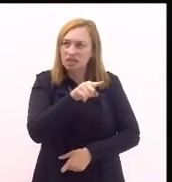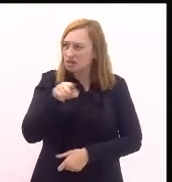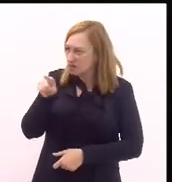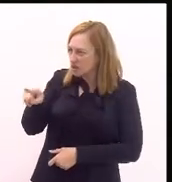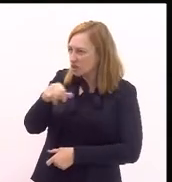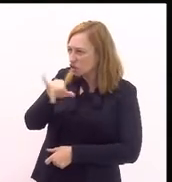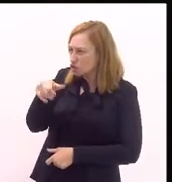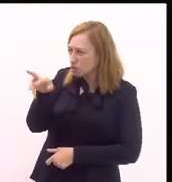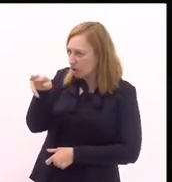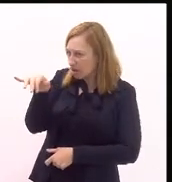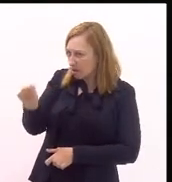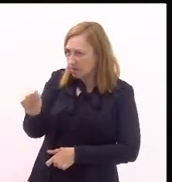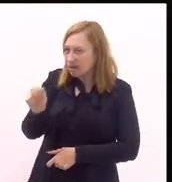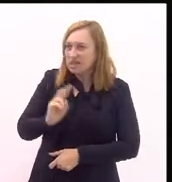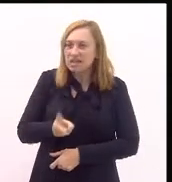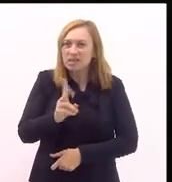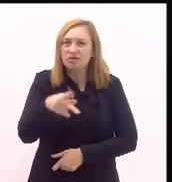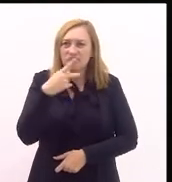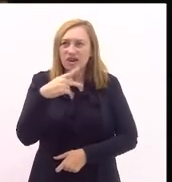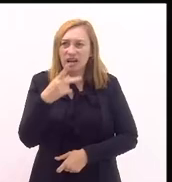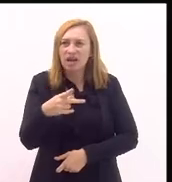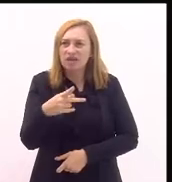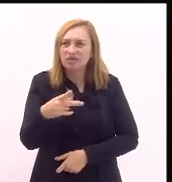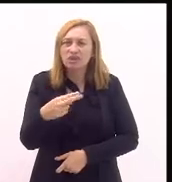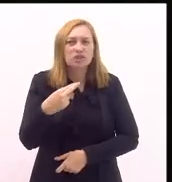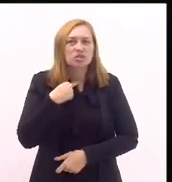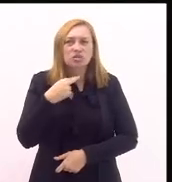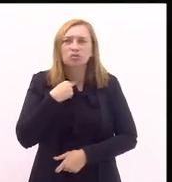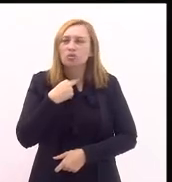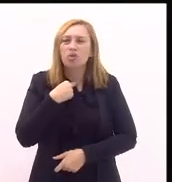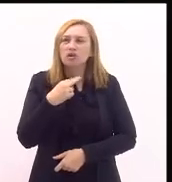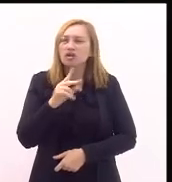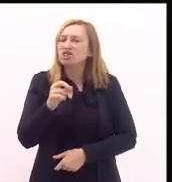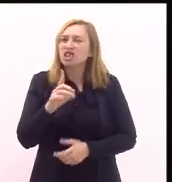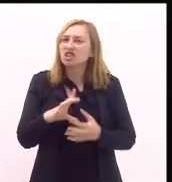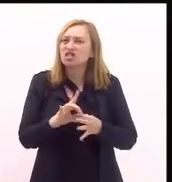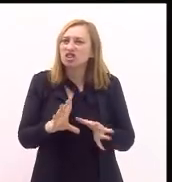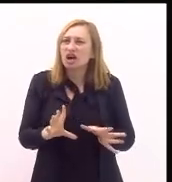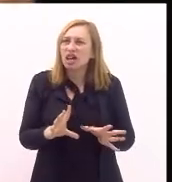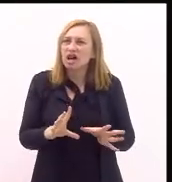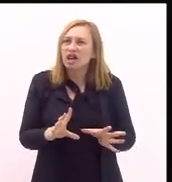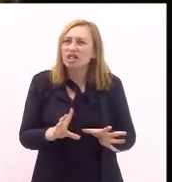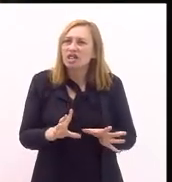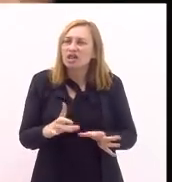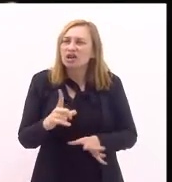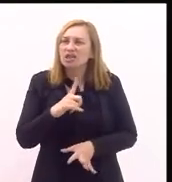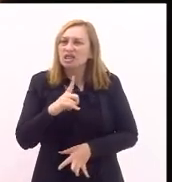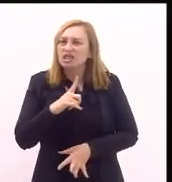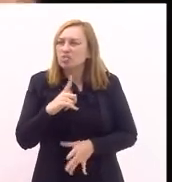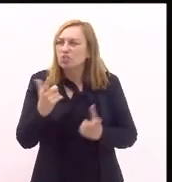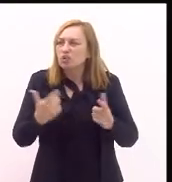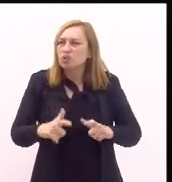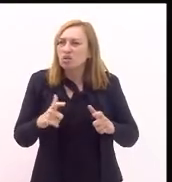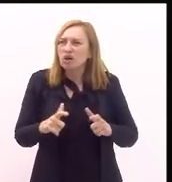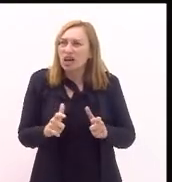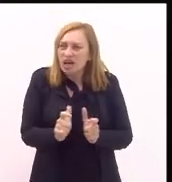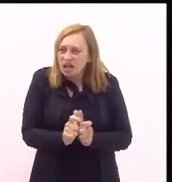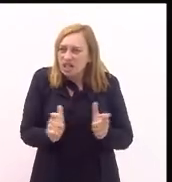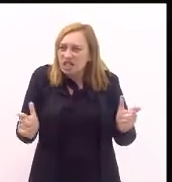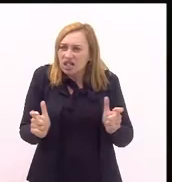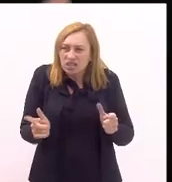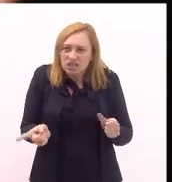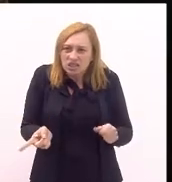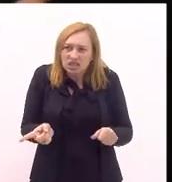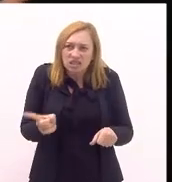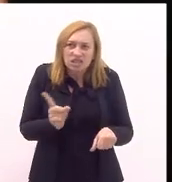Jurema ela sempre dizia aí a gente não pode mais deixar que tenhamos um espaço tão grande de